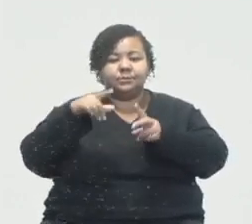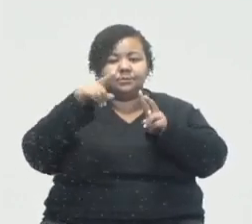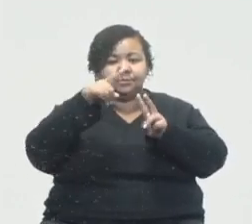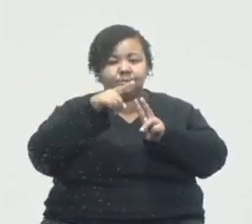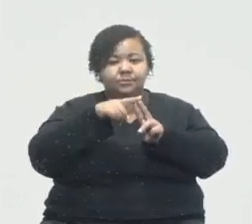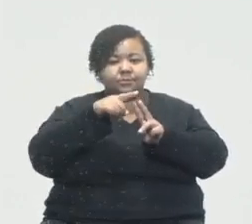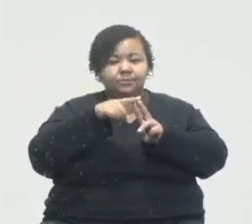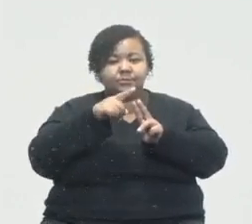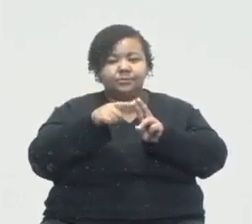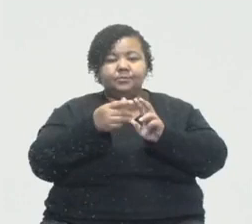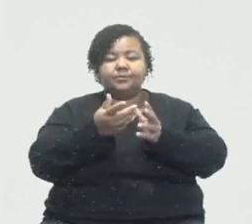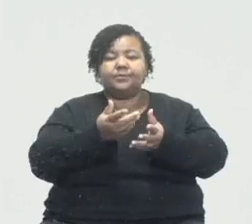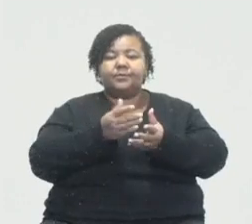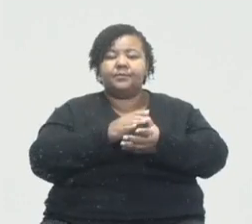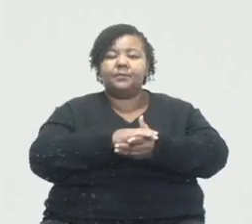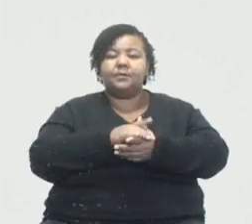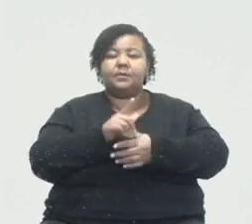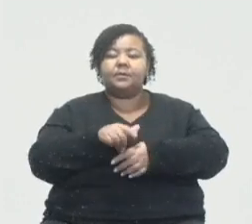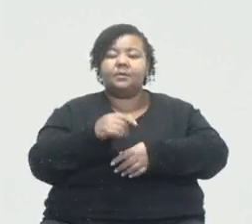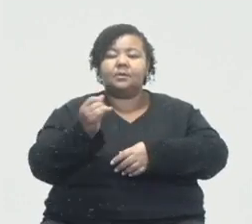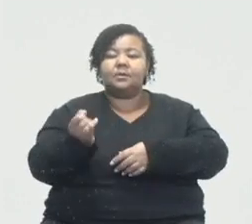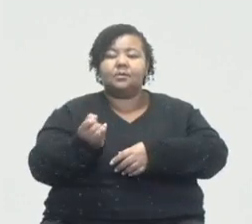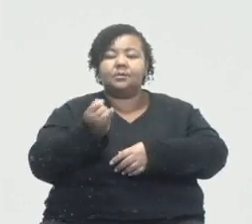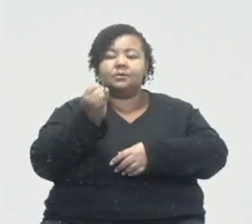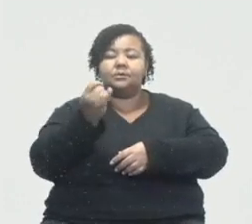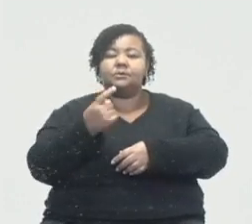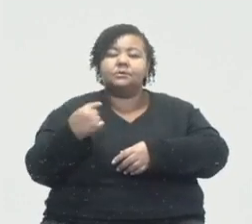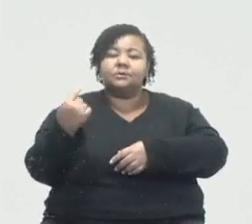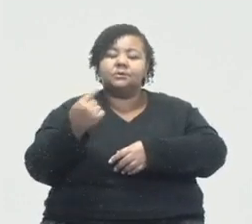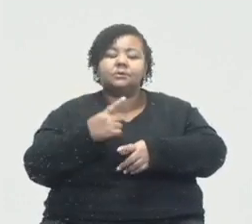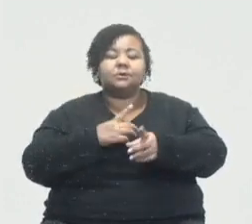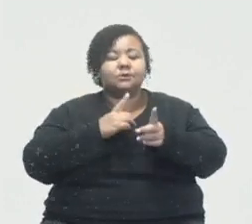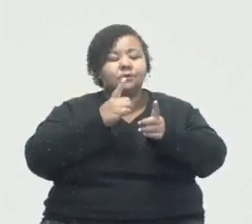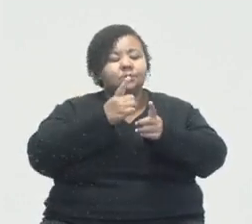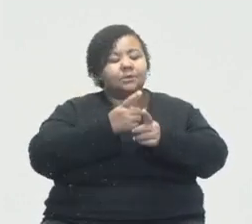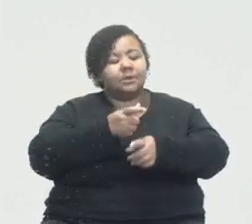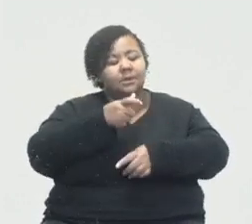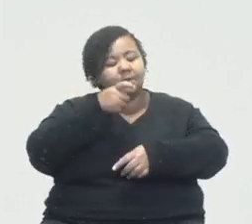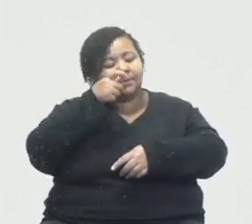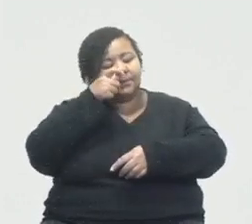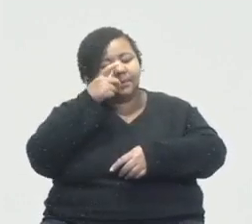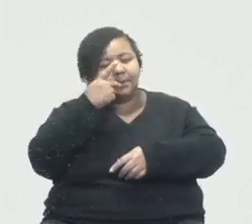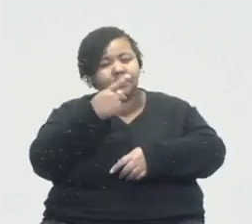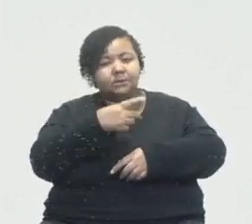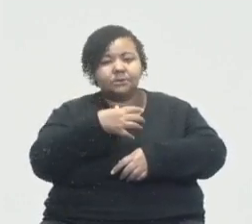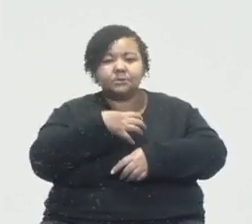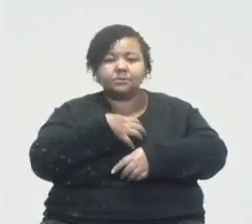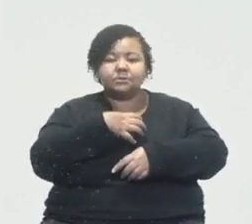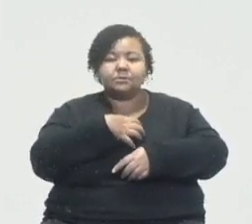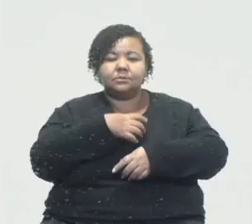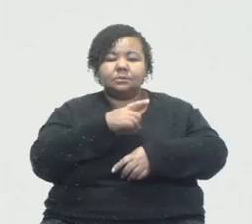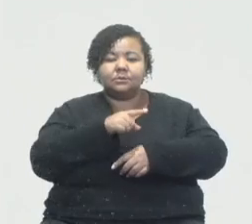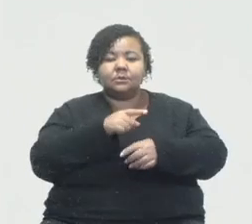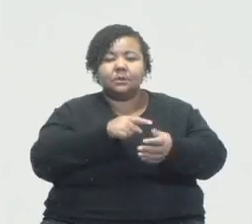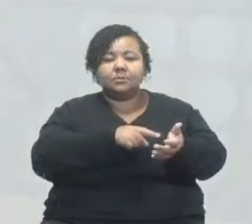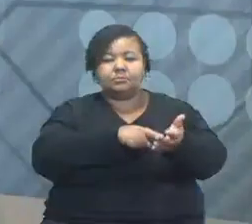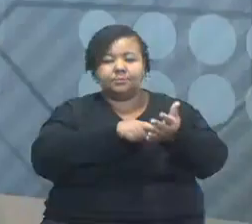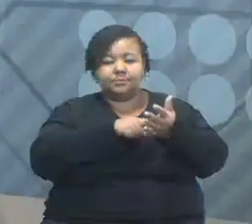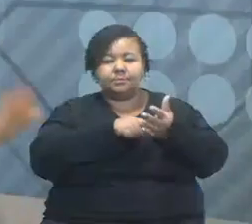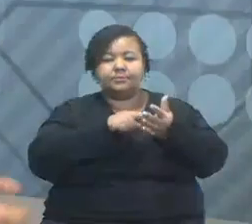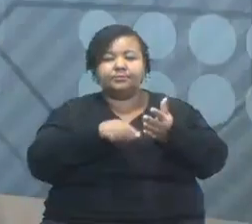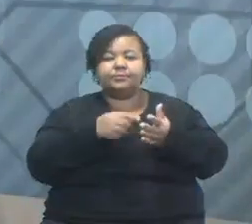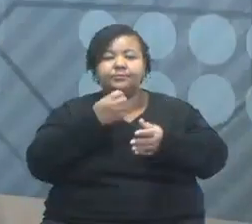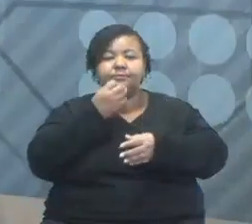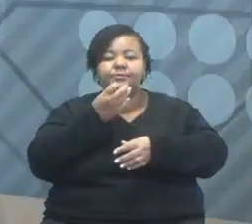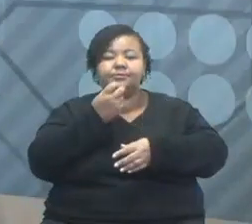vetorial apresentado. Então, é importante a gente encontrar e verificar essas situações que nos são apresentadas. Então, é